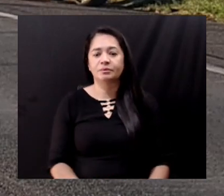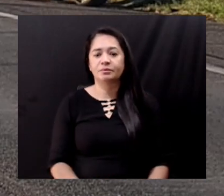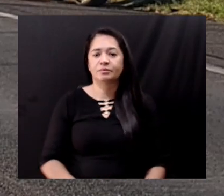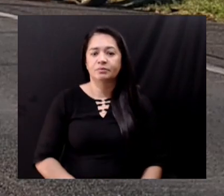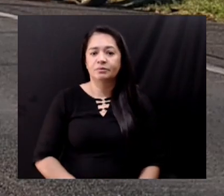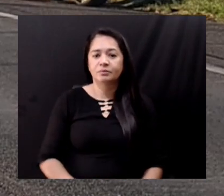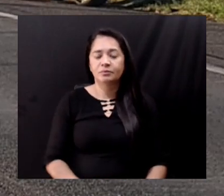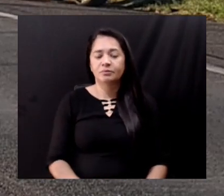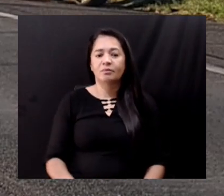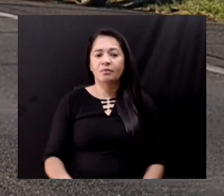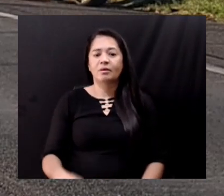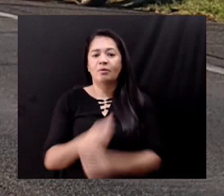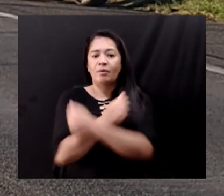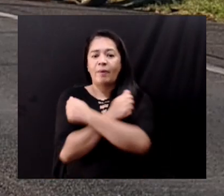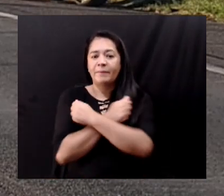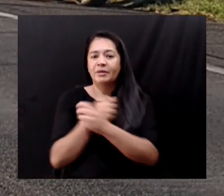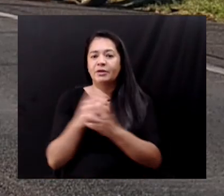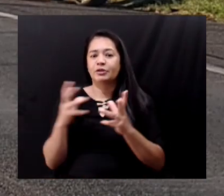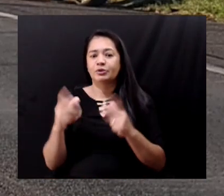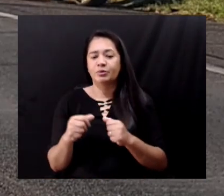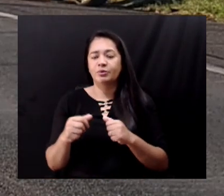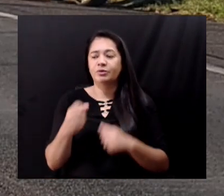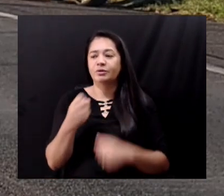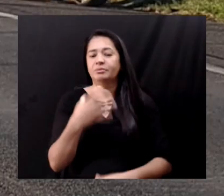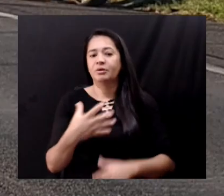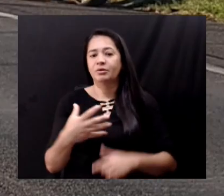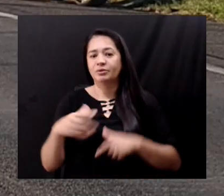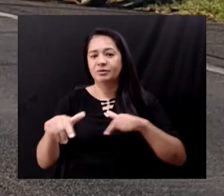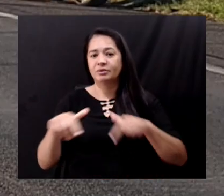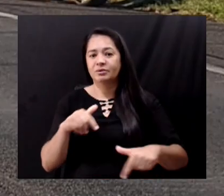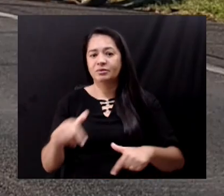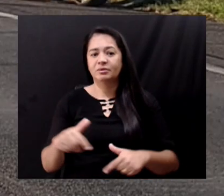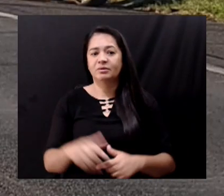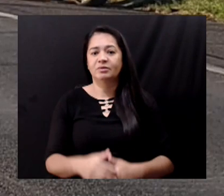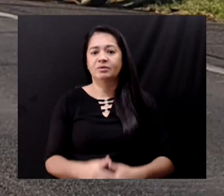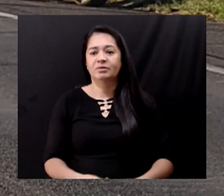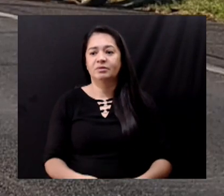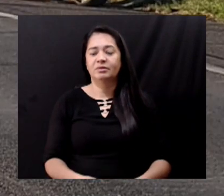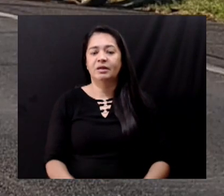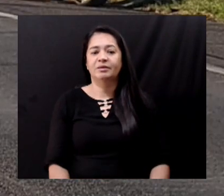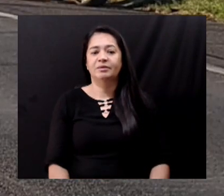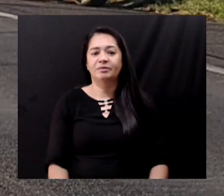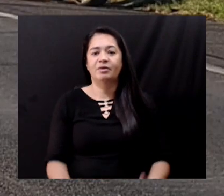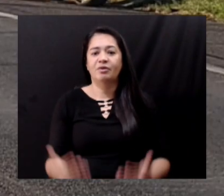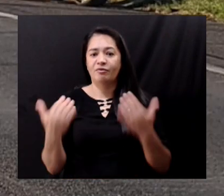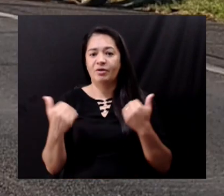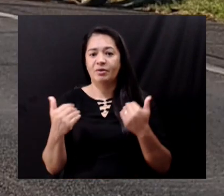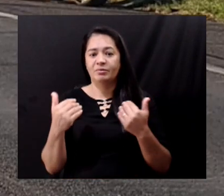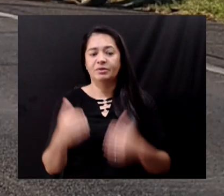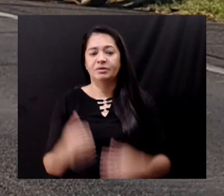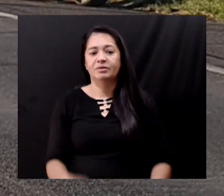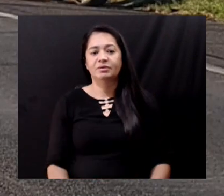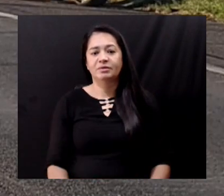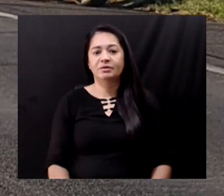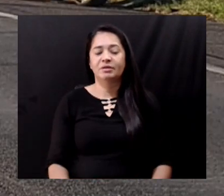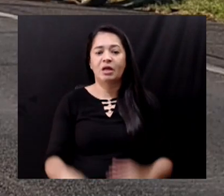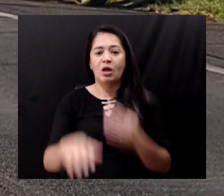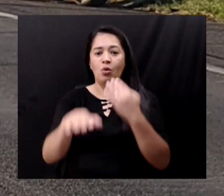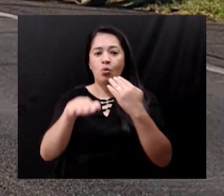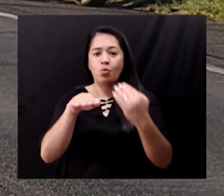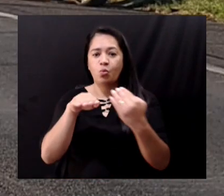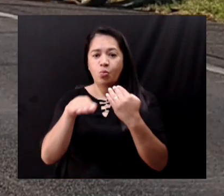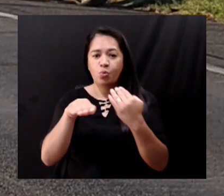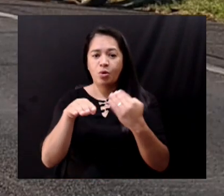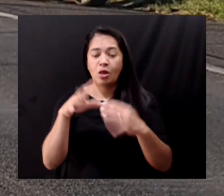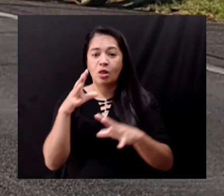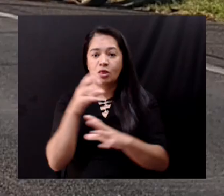aí, bom trabalho. E vamos lá, né? Vamos em frente. Atenção nas rodovias, está totalmente bloqueada nos